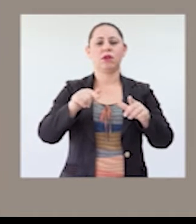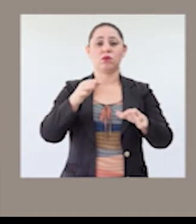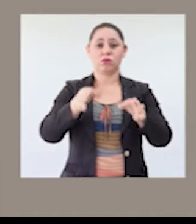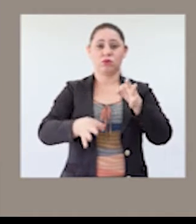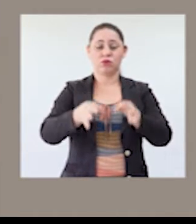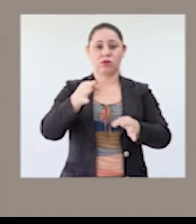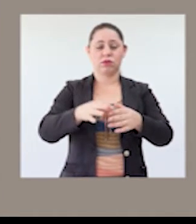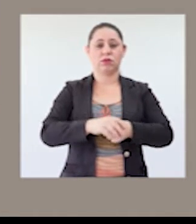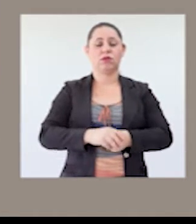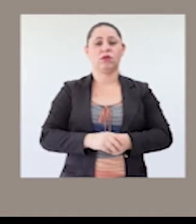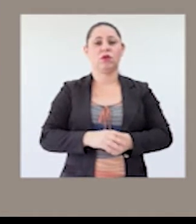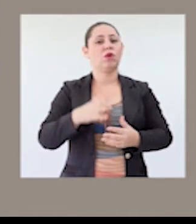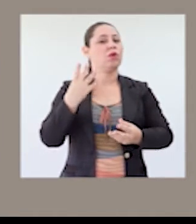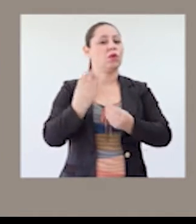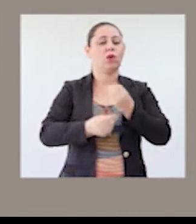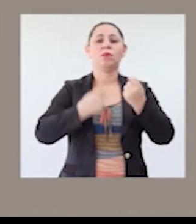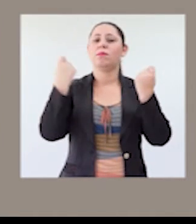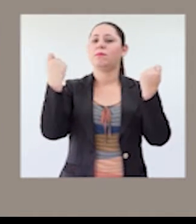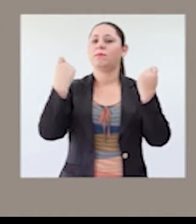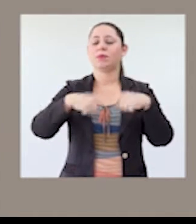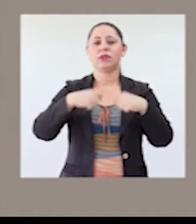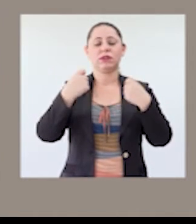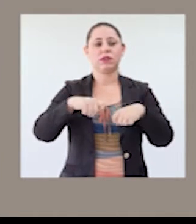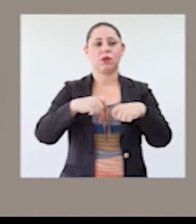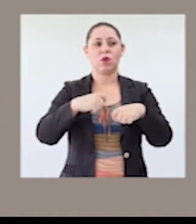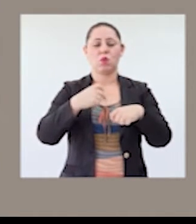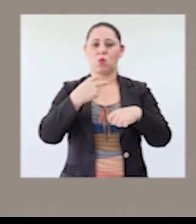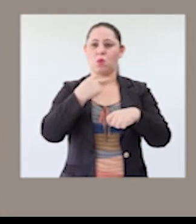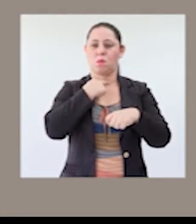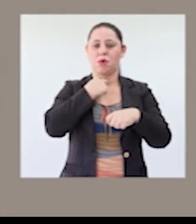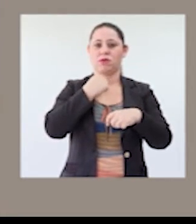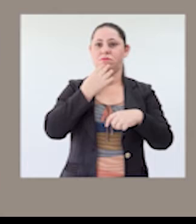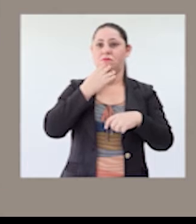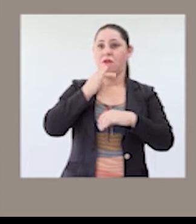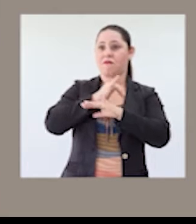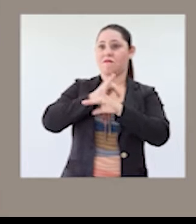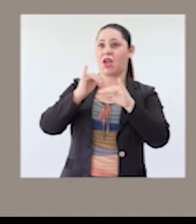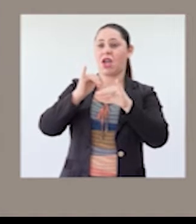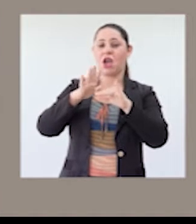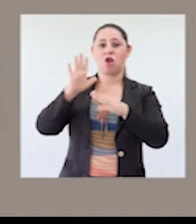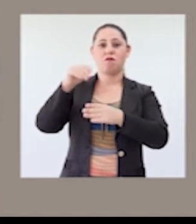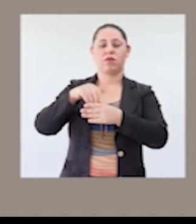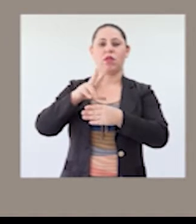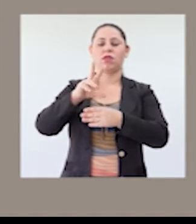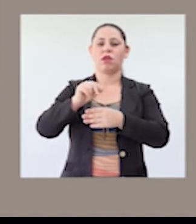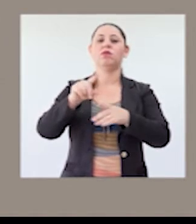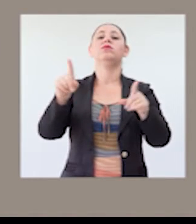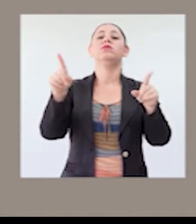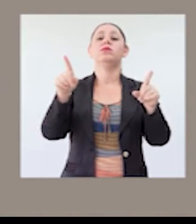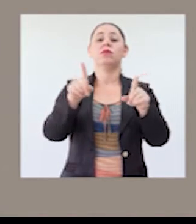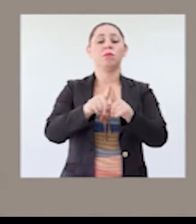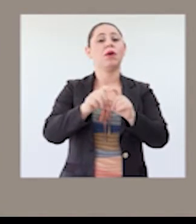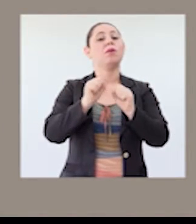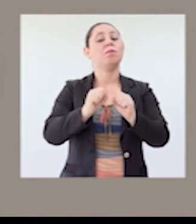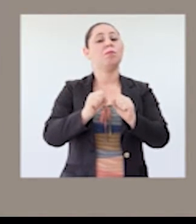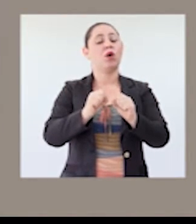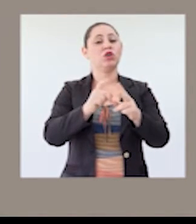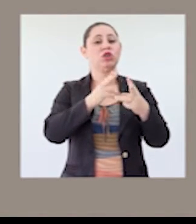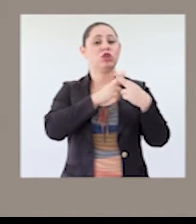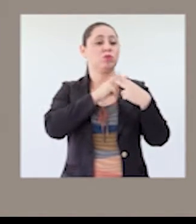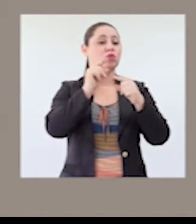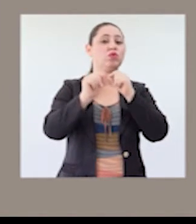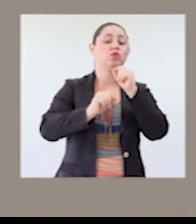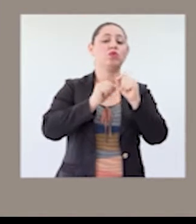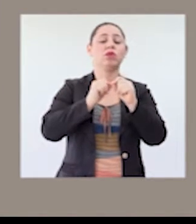Poder Judiciário e, como tal, deverão ser imparciais. E, caso assim não façam, poderão também responder